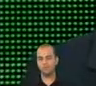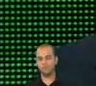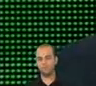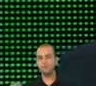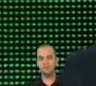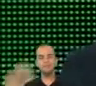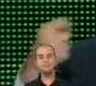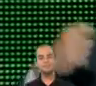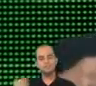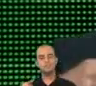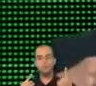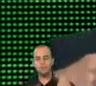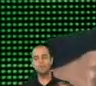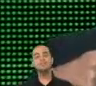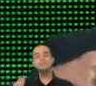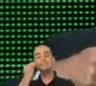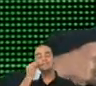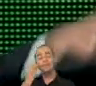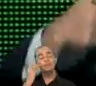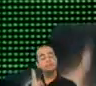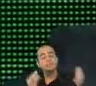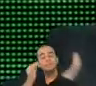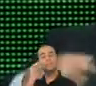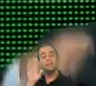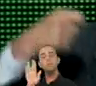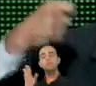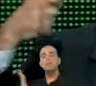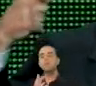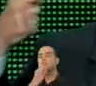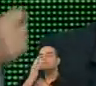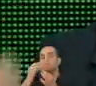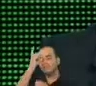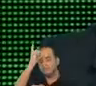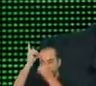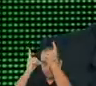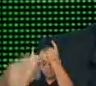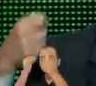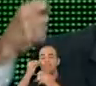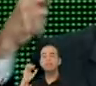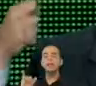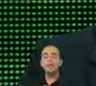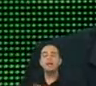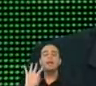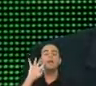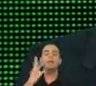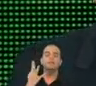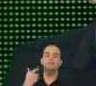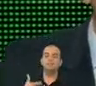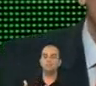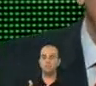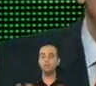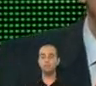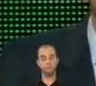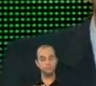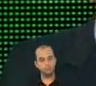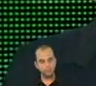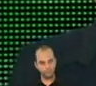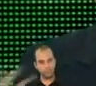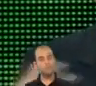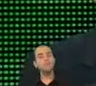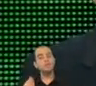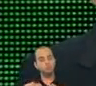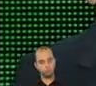caso de governantes da oposição. Sempre procurei apresentar propostas e encontrar solução para os